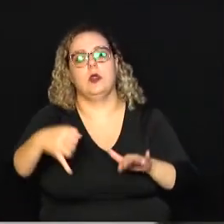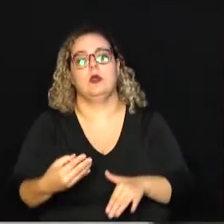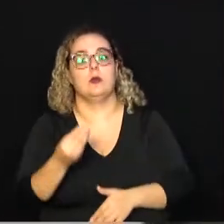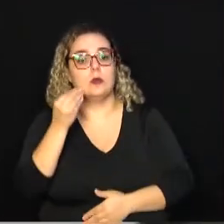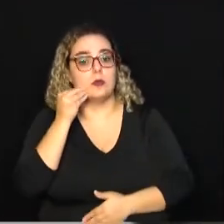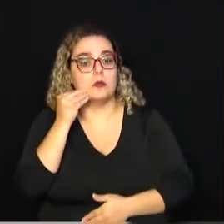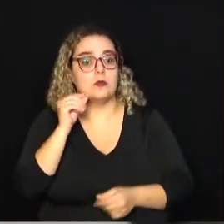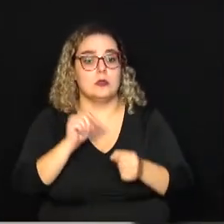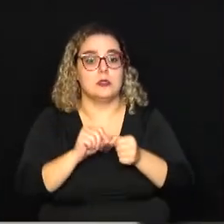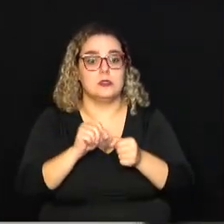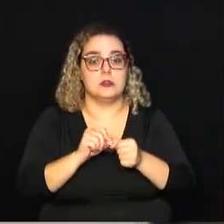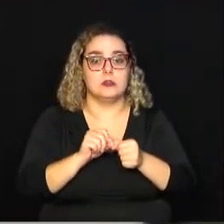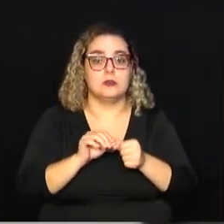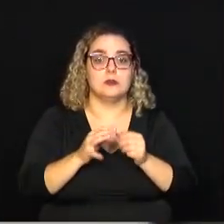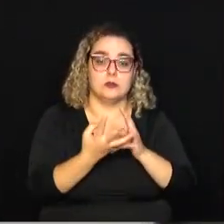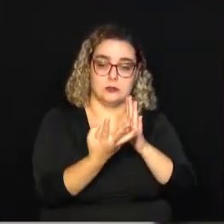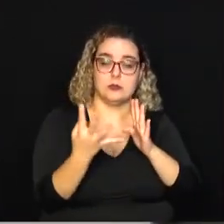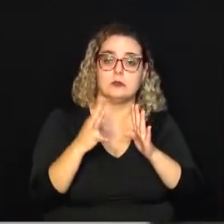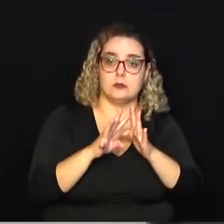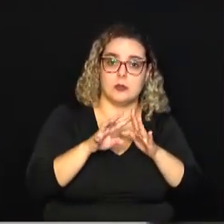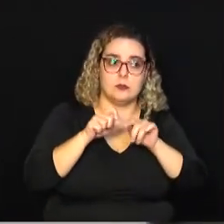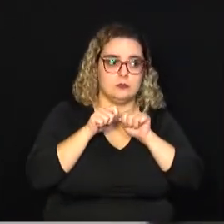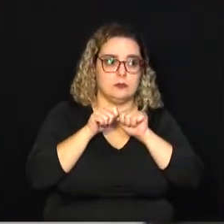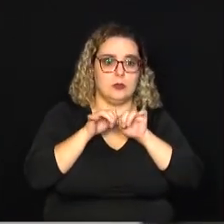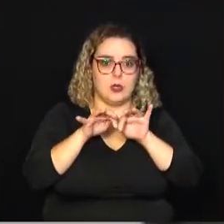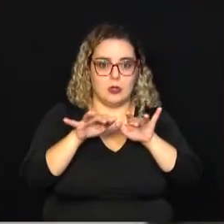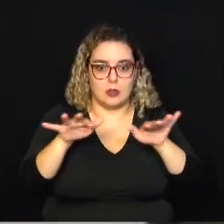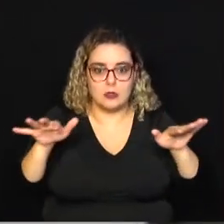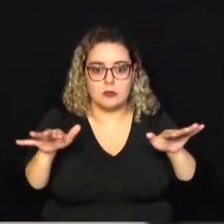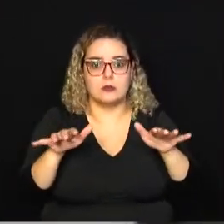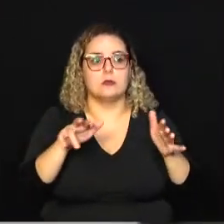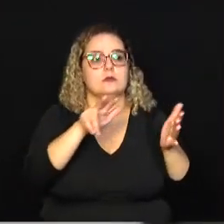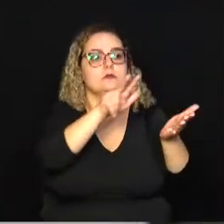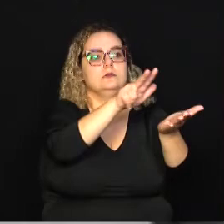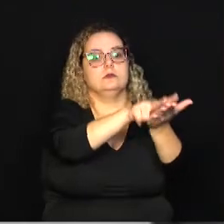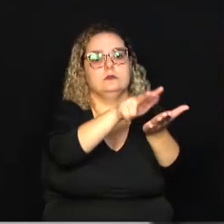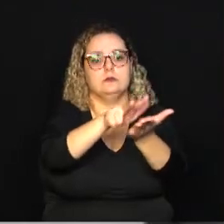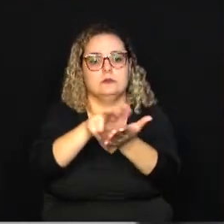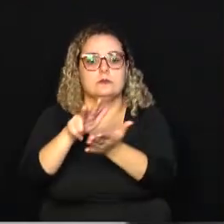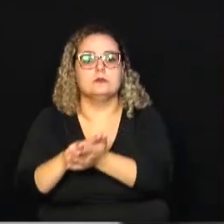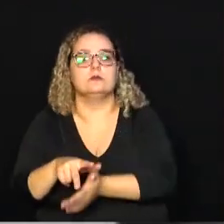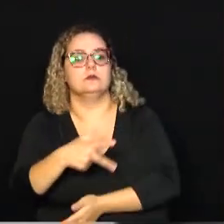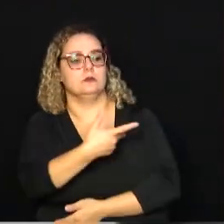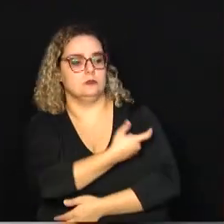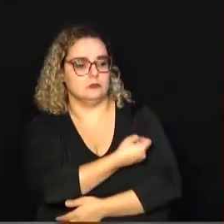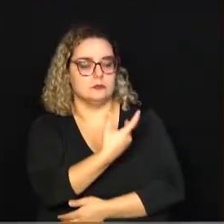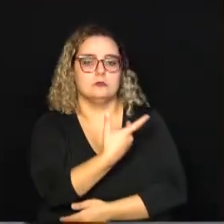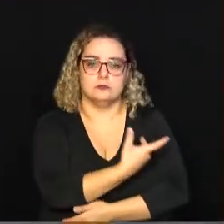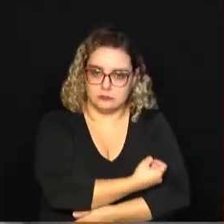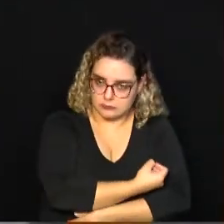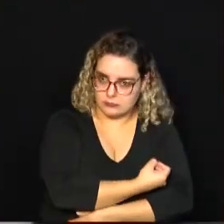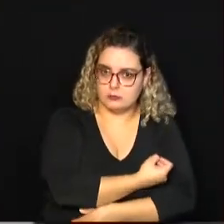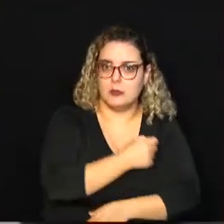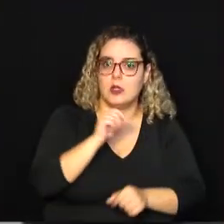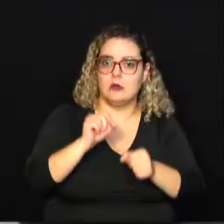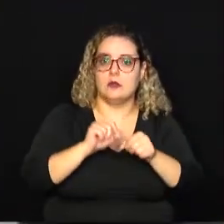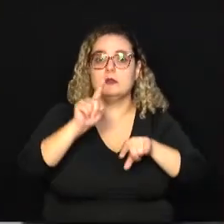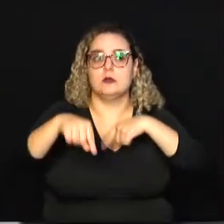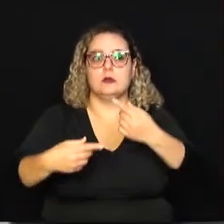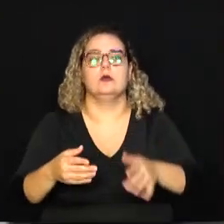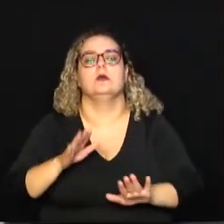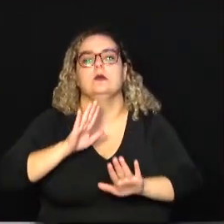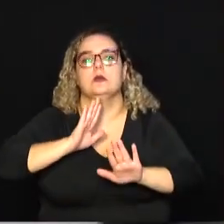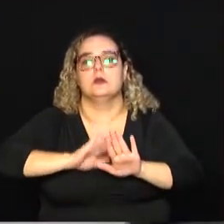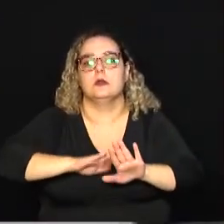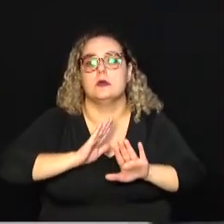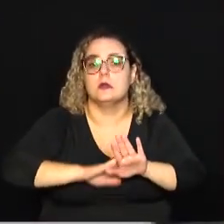produzindo isolamento para ir ampliando leito, para ir vacinando mais gente, para ir fazendo outras ações, né, aumentando